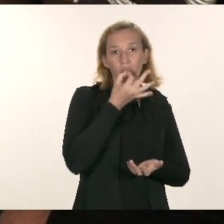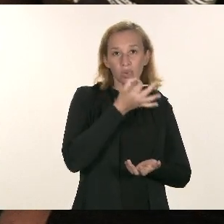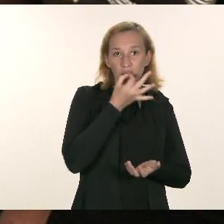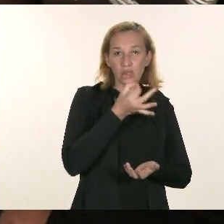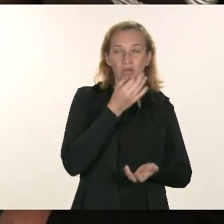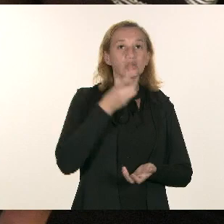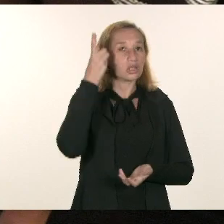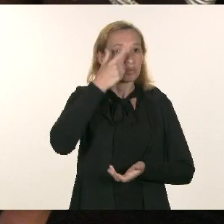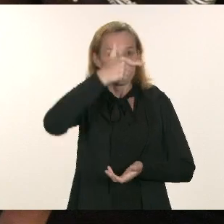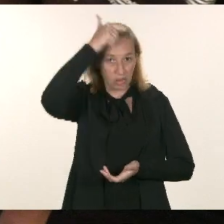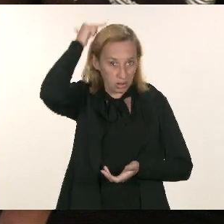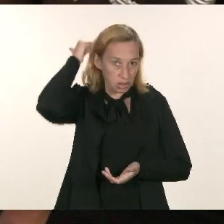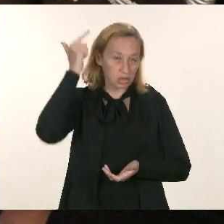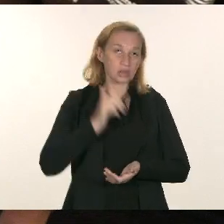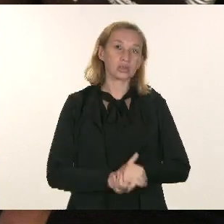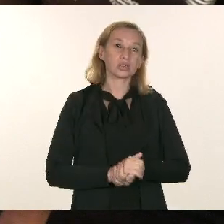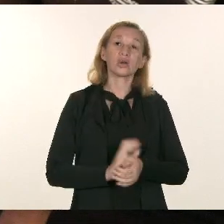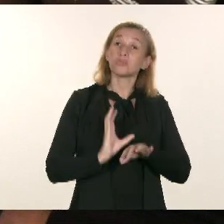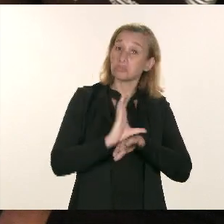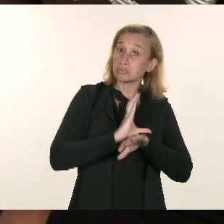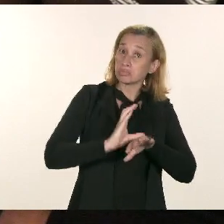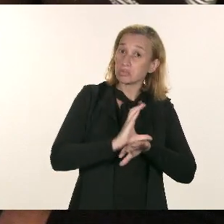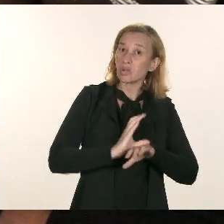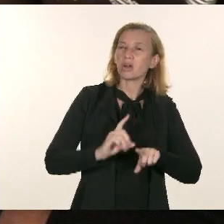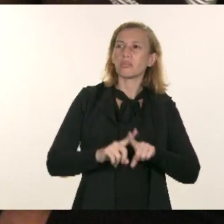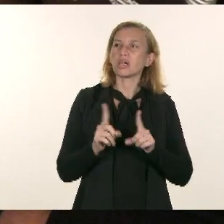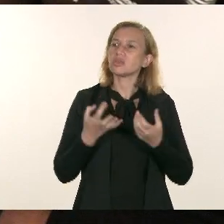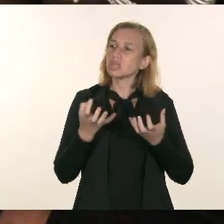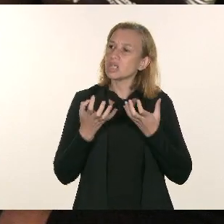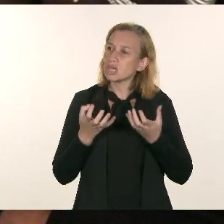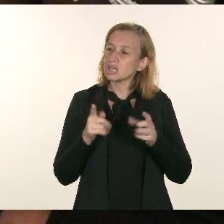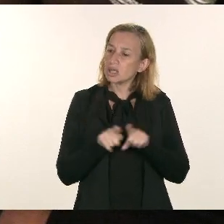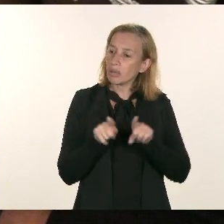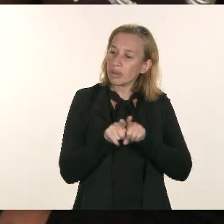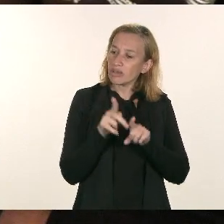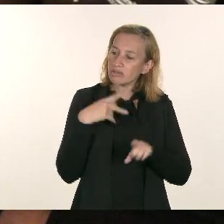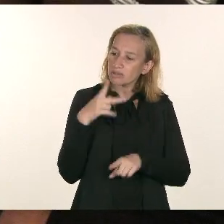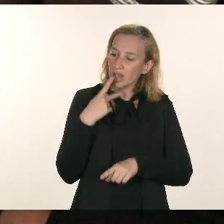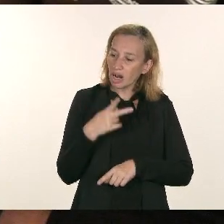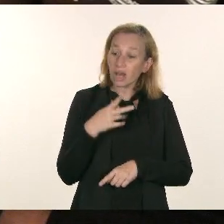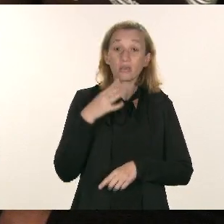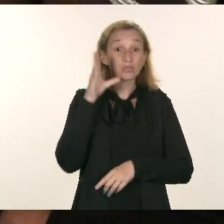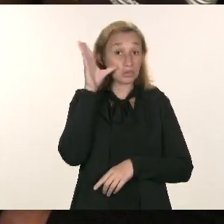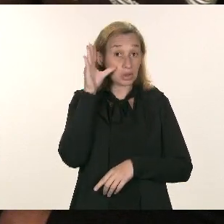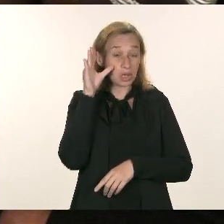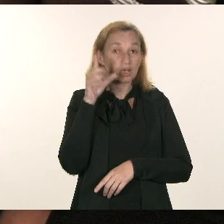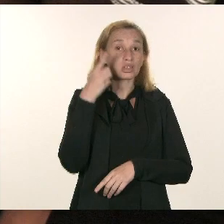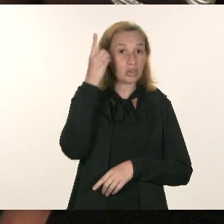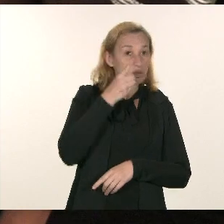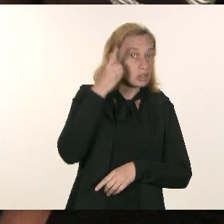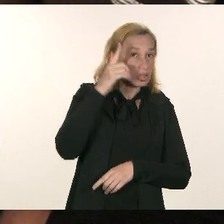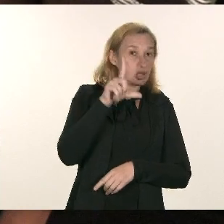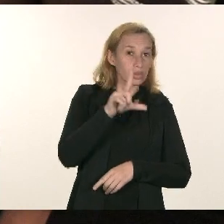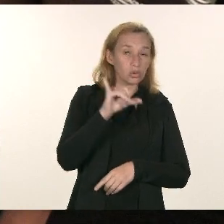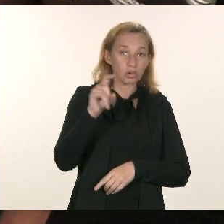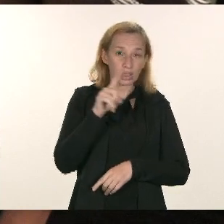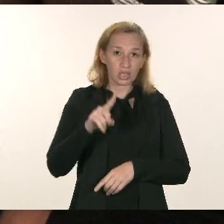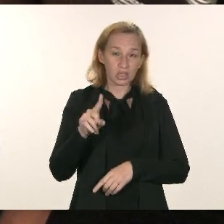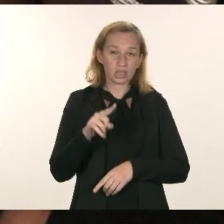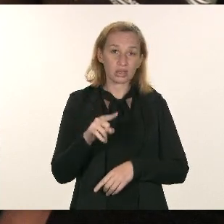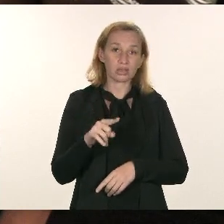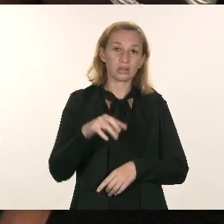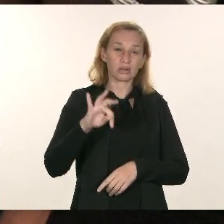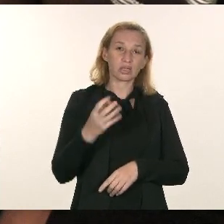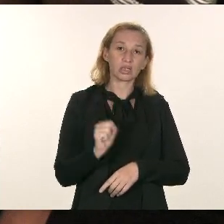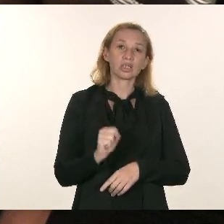refere ao aspecto da constitucionalidade, mas queria dar destaque aqui ao interesse do deputado Luiz Martins quando apresenta